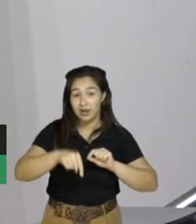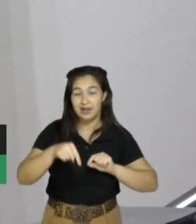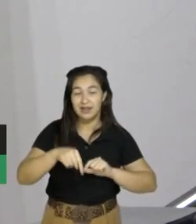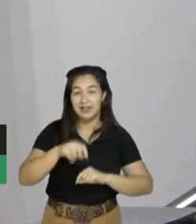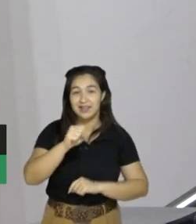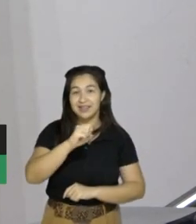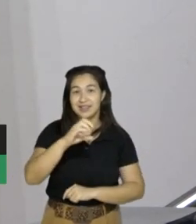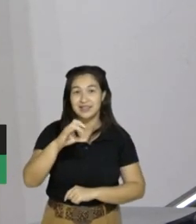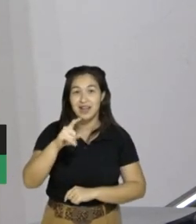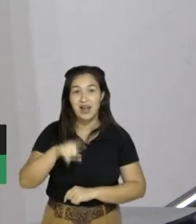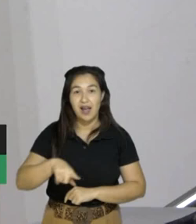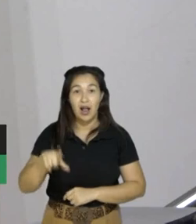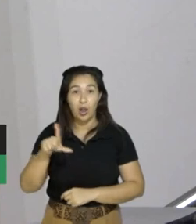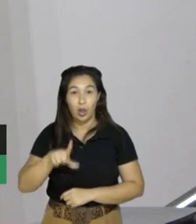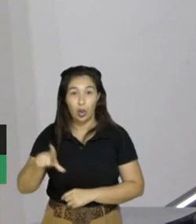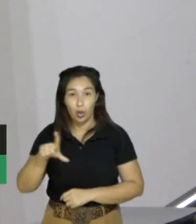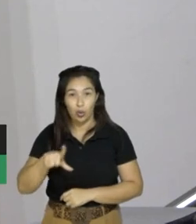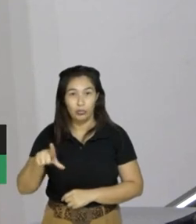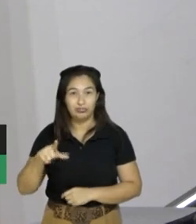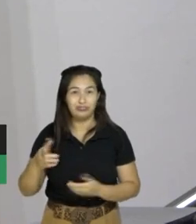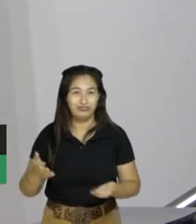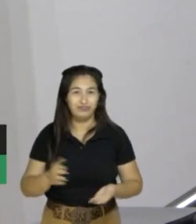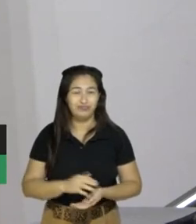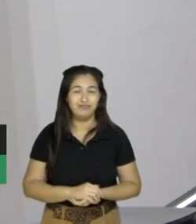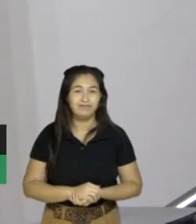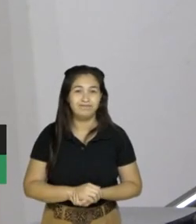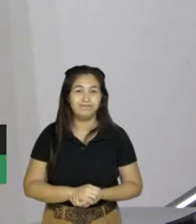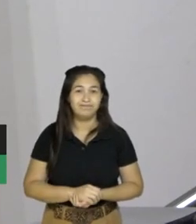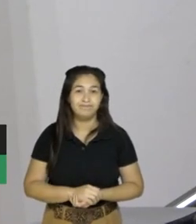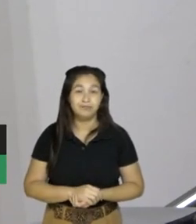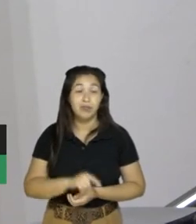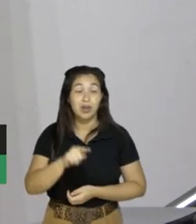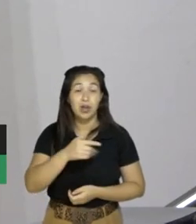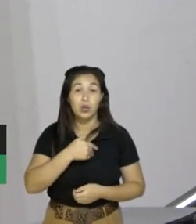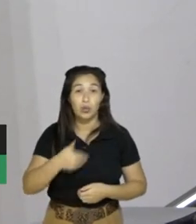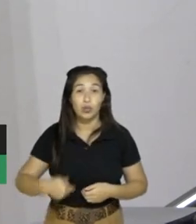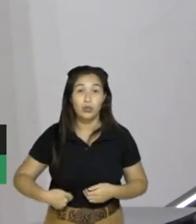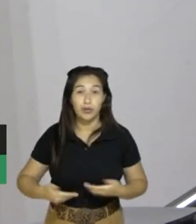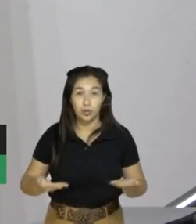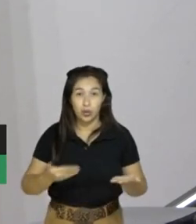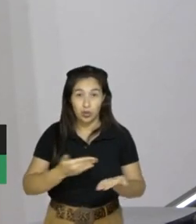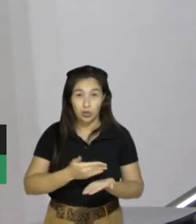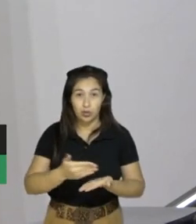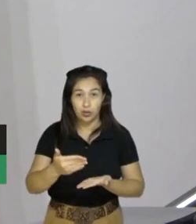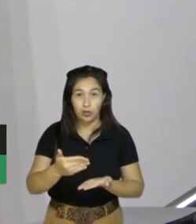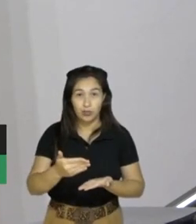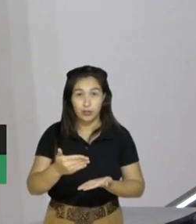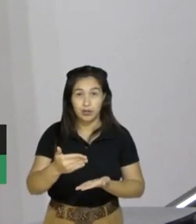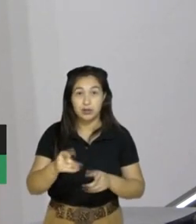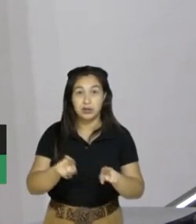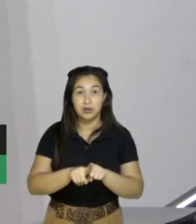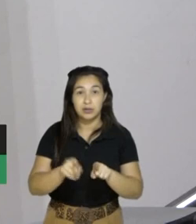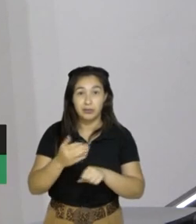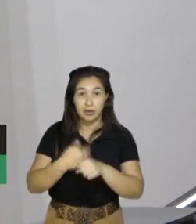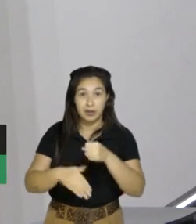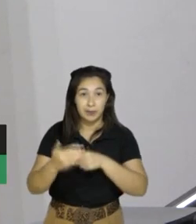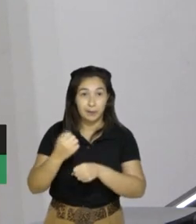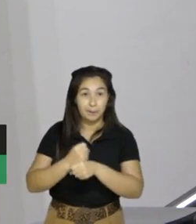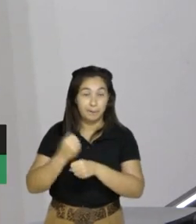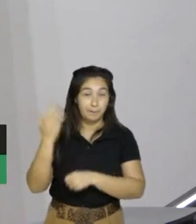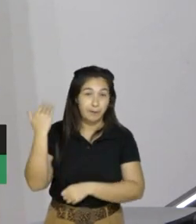gargalo da logística não é de método deste governo que está iniciando nem dos governos que se passaram